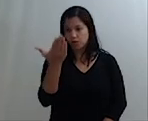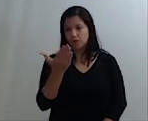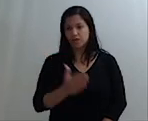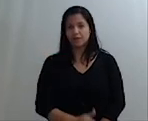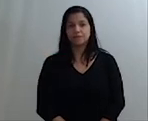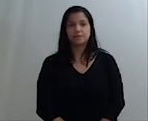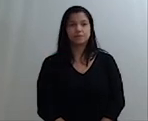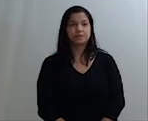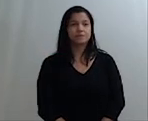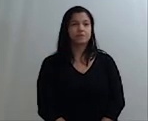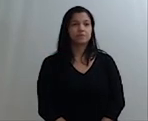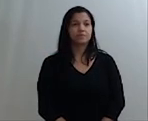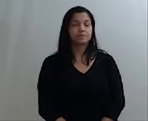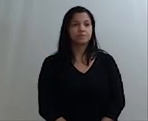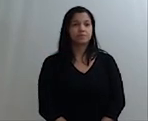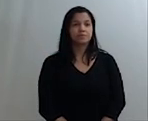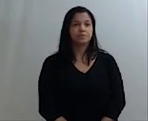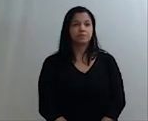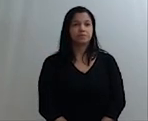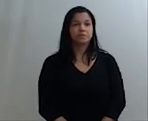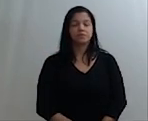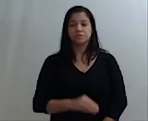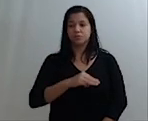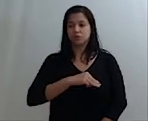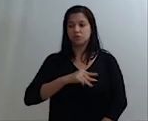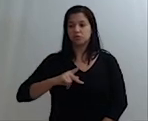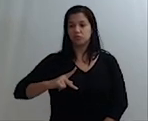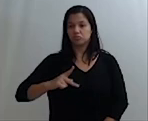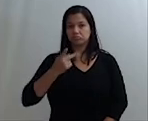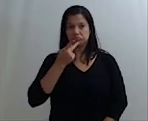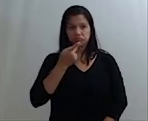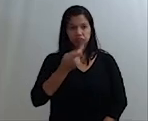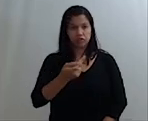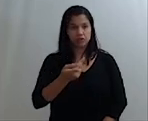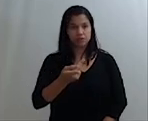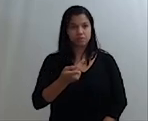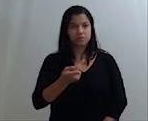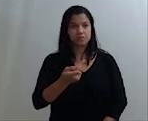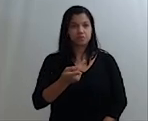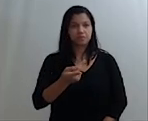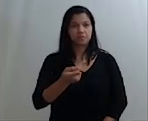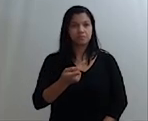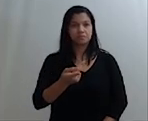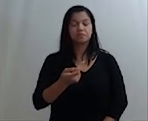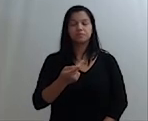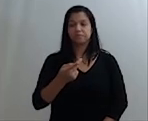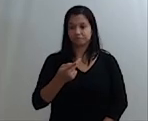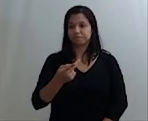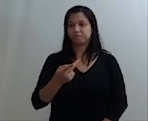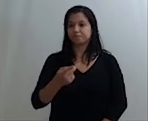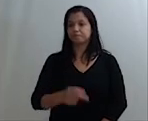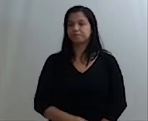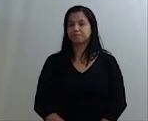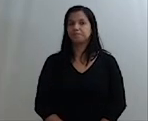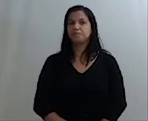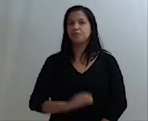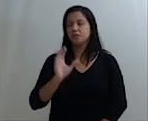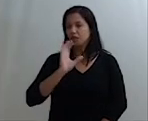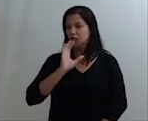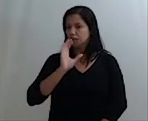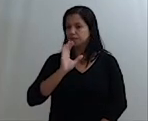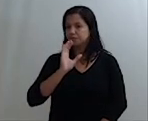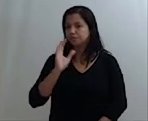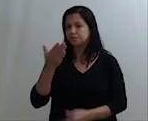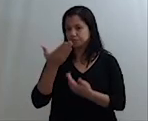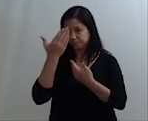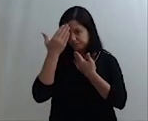excelências Ministério Público quer se manifestar sim senhor presidente eh muito rapidamente cumprimento vossa